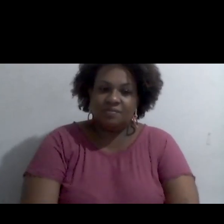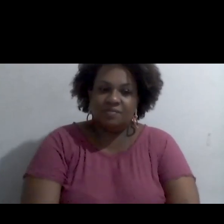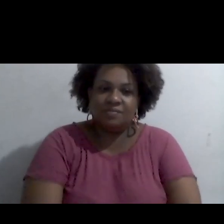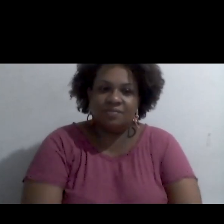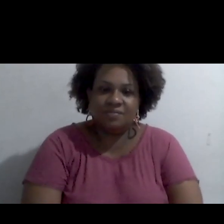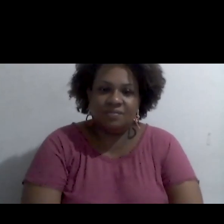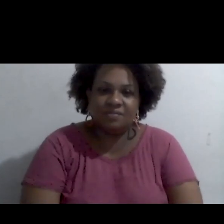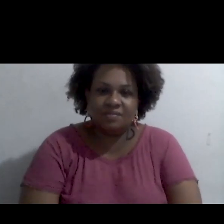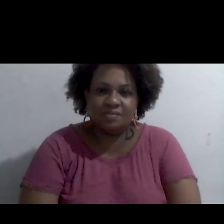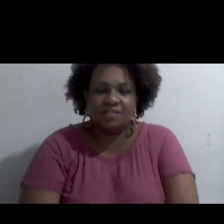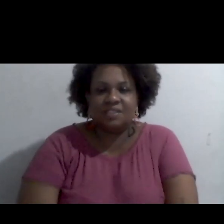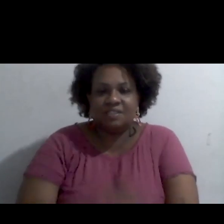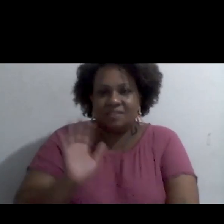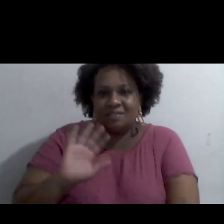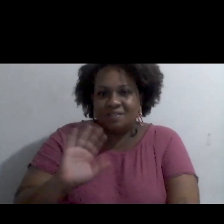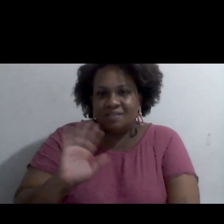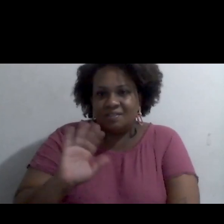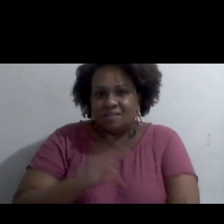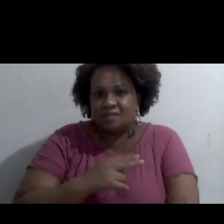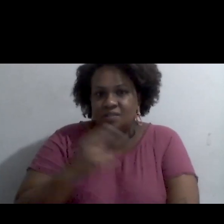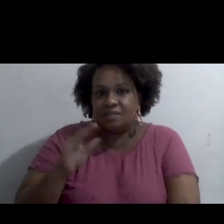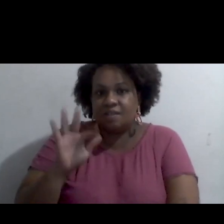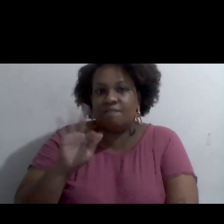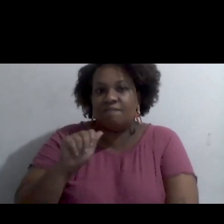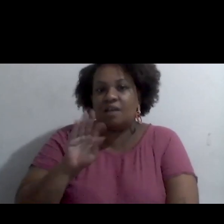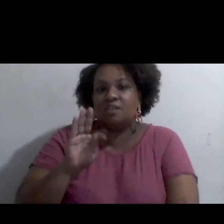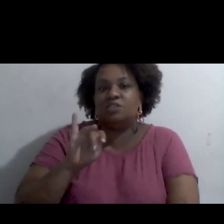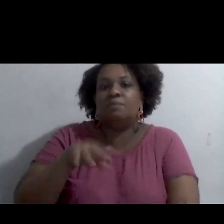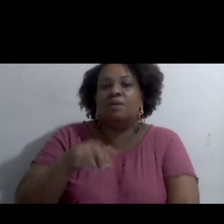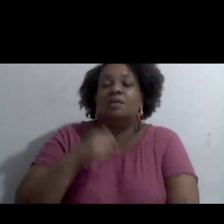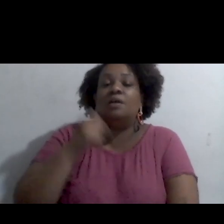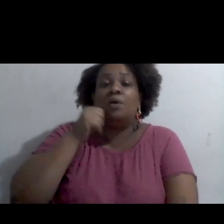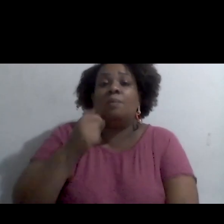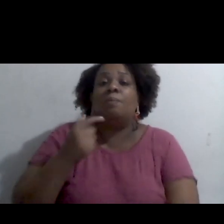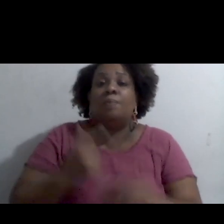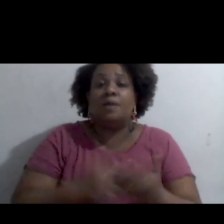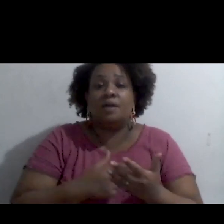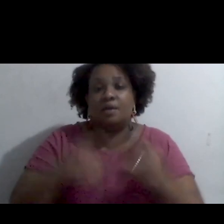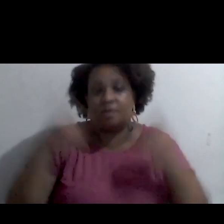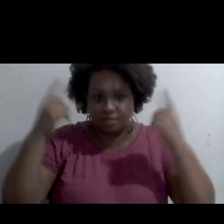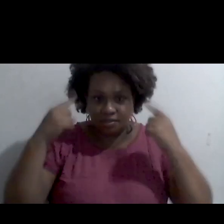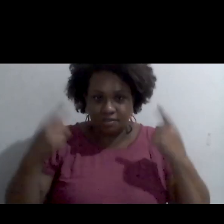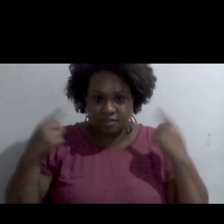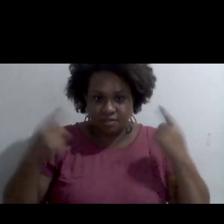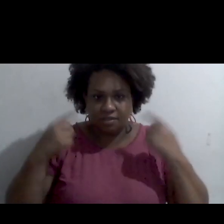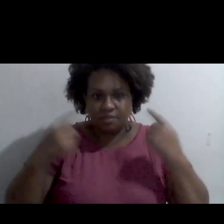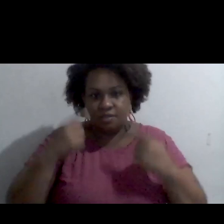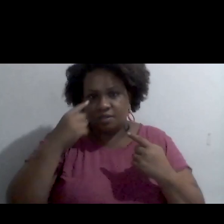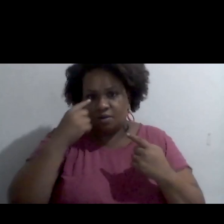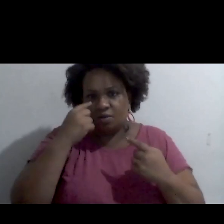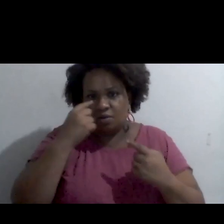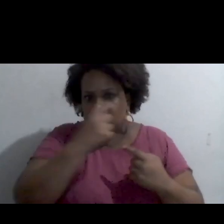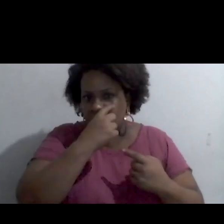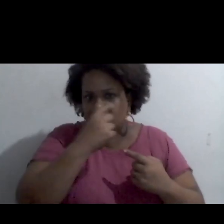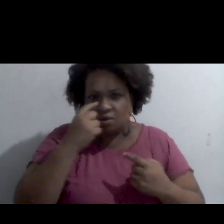Olá, eu sou Fátima Soares, sou uma mulher branca, cabelos encaracolados, olhos meio amarelos, e